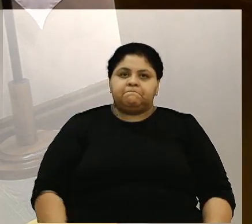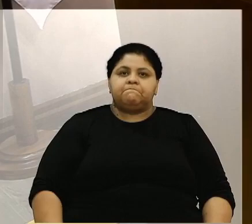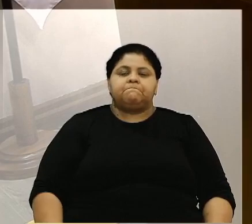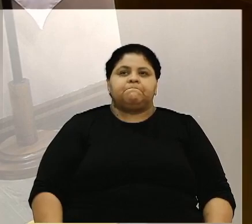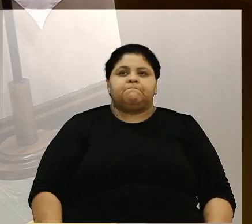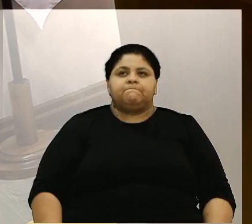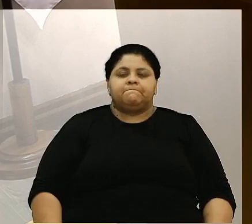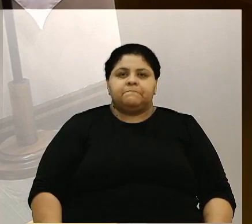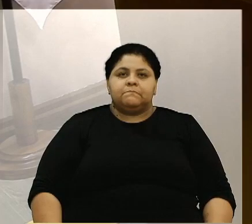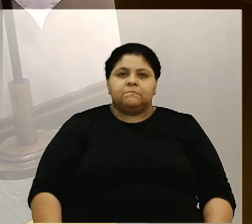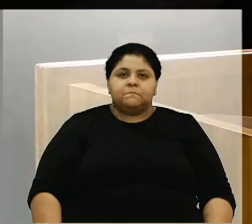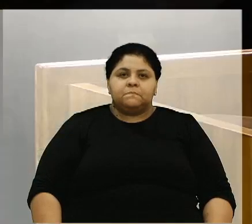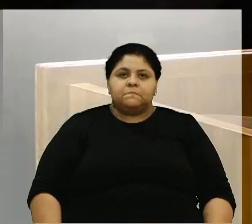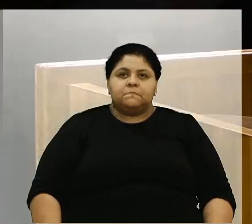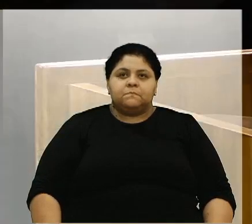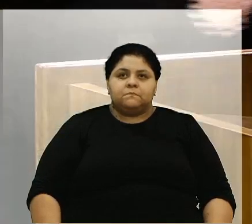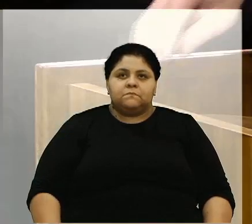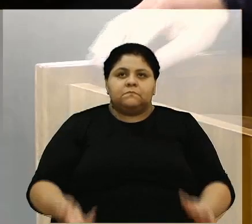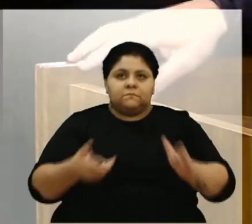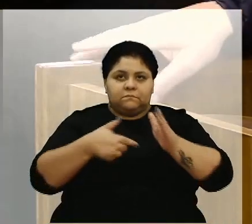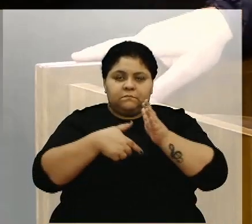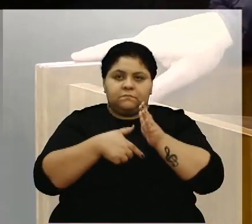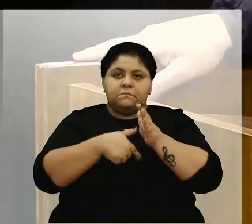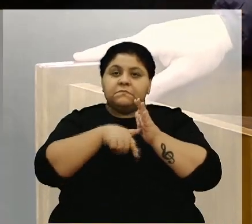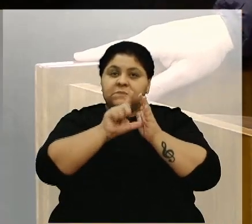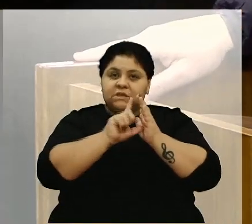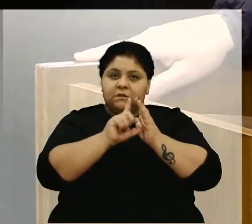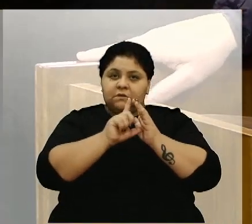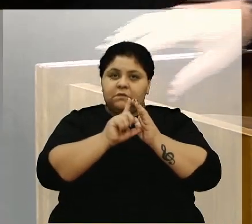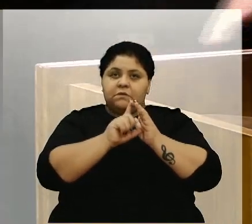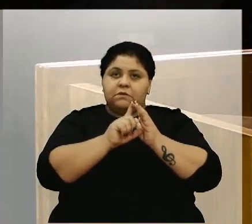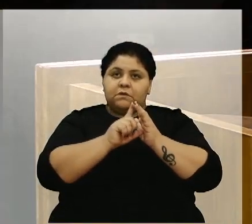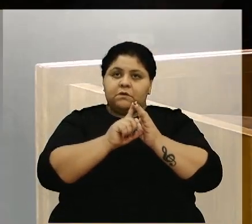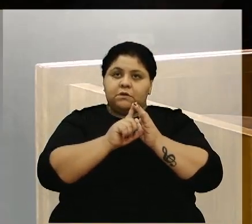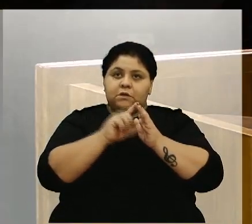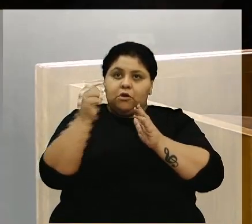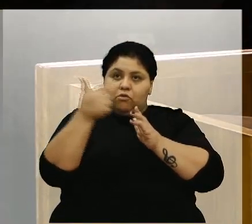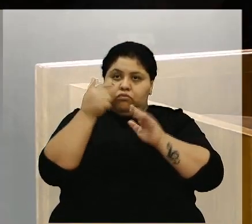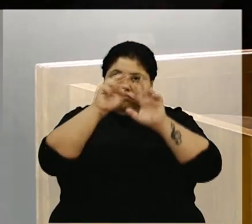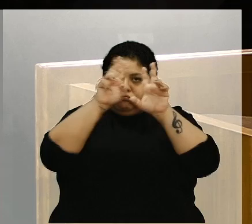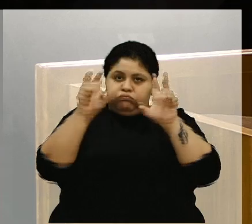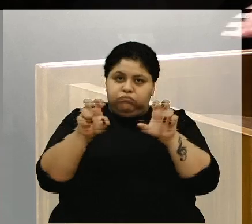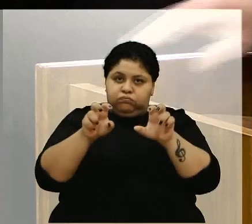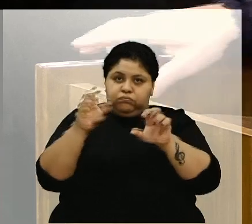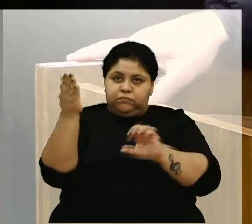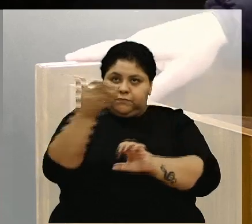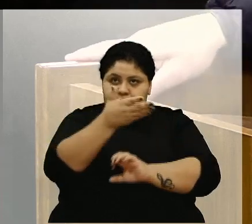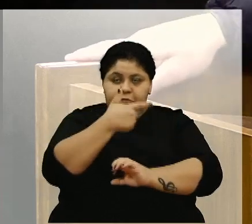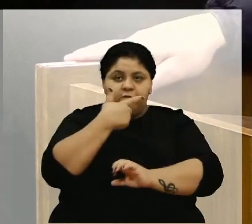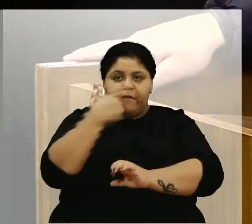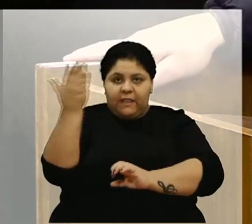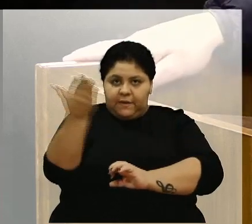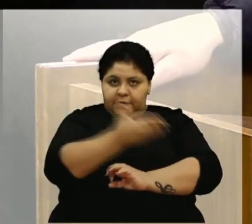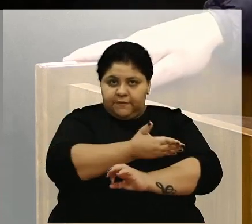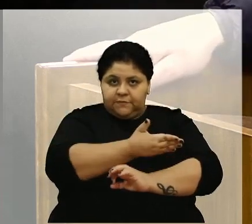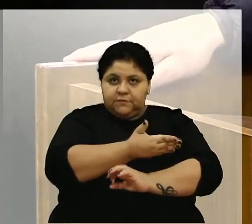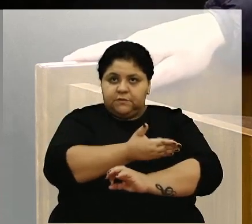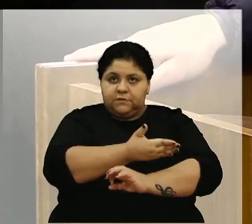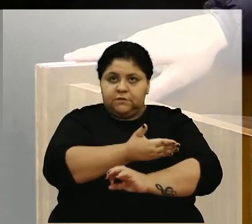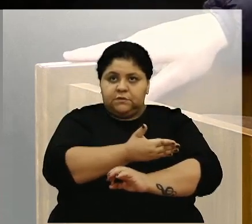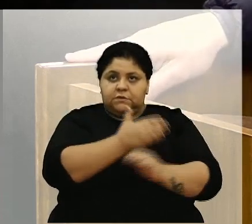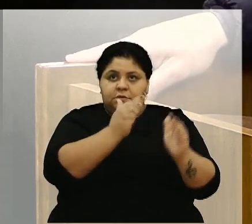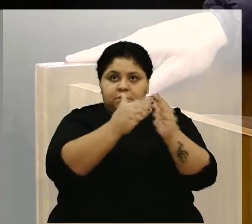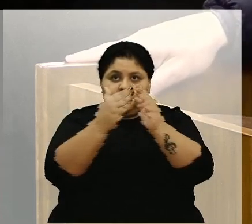Antes de passar o segundo assunto, dizer para vocês que falei aqui da habitação,